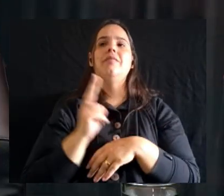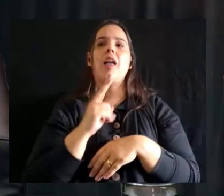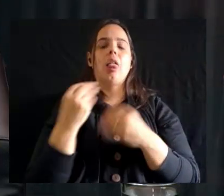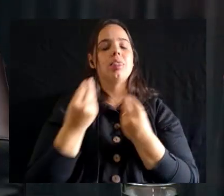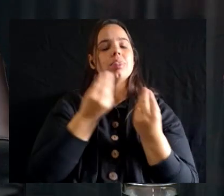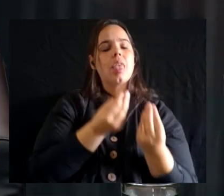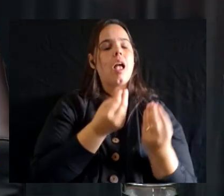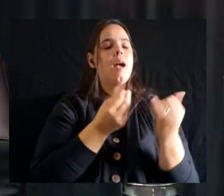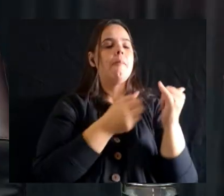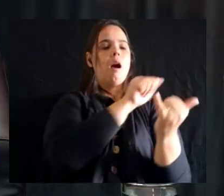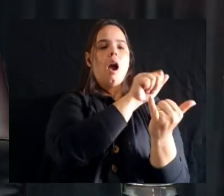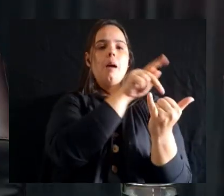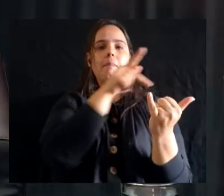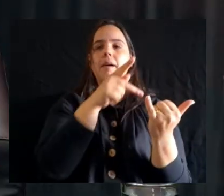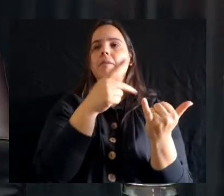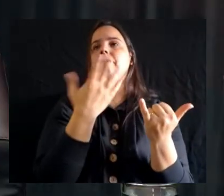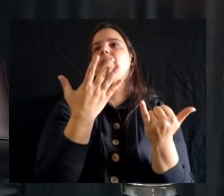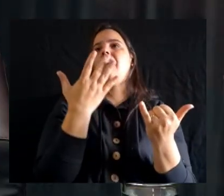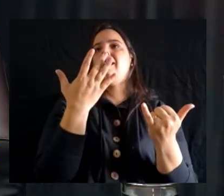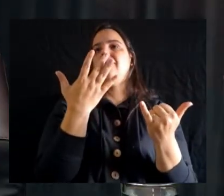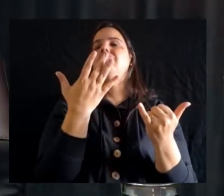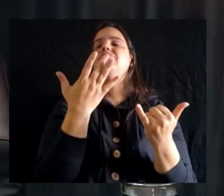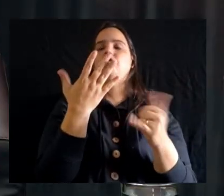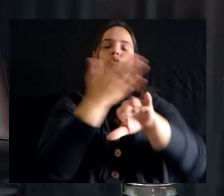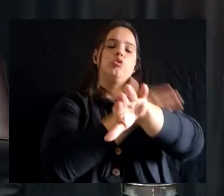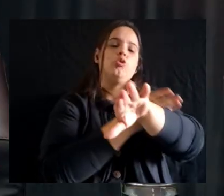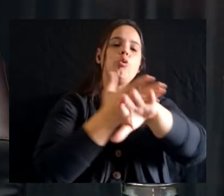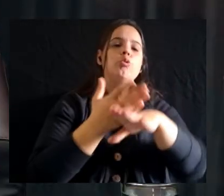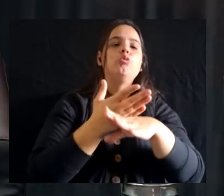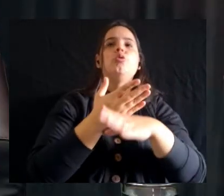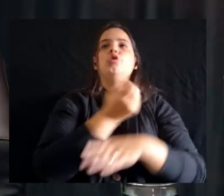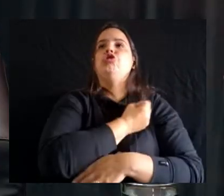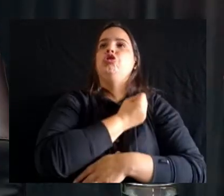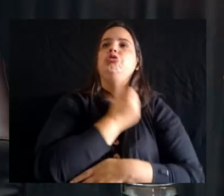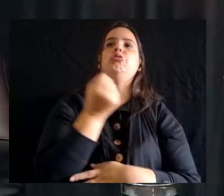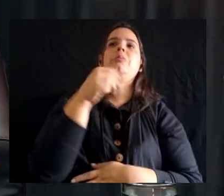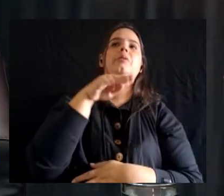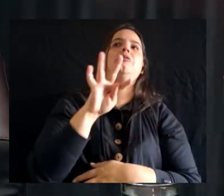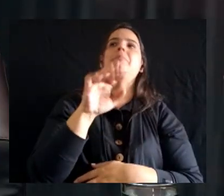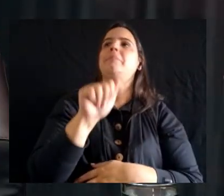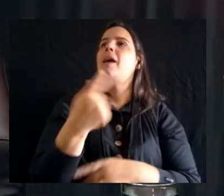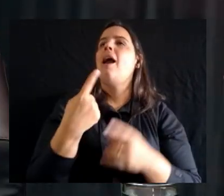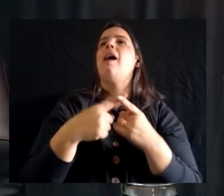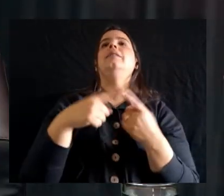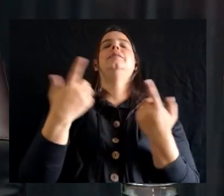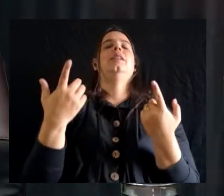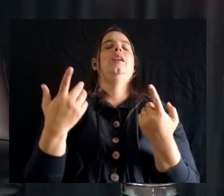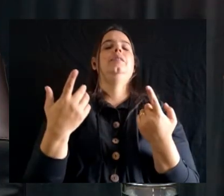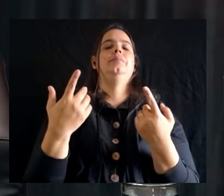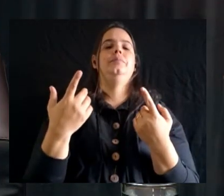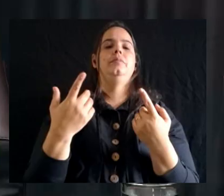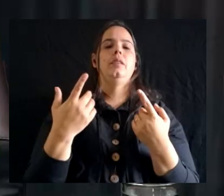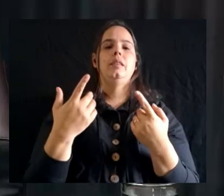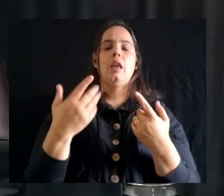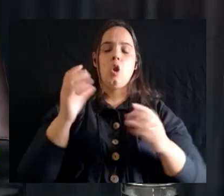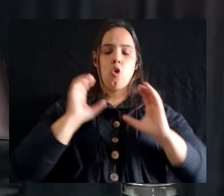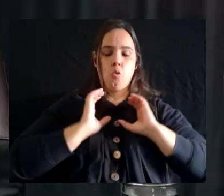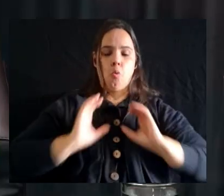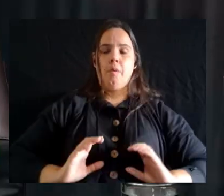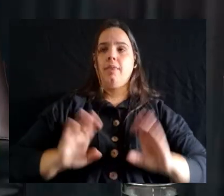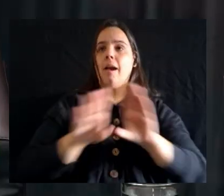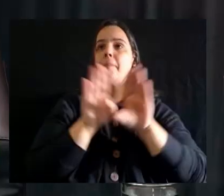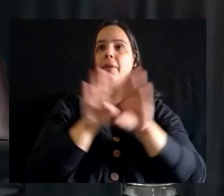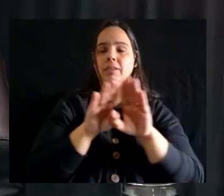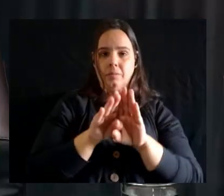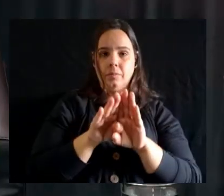mais comportamentais, de metas, de números, né? Até de comportamento. Será que hoje o nível